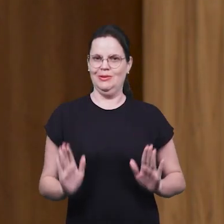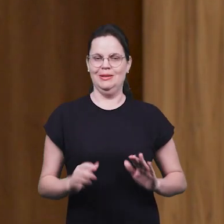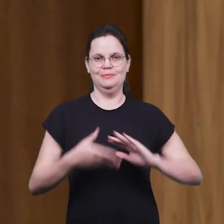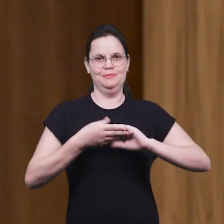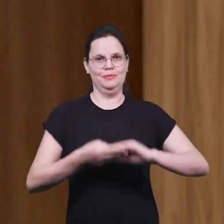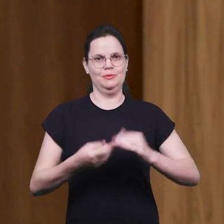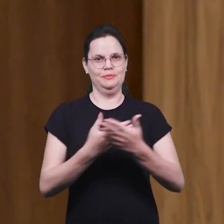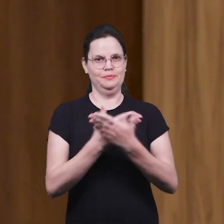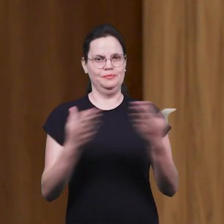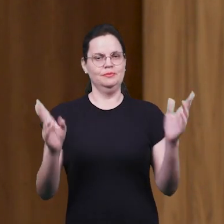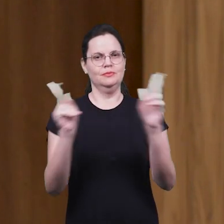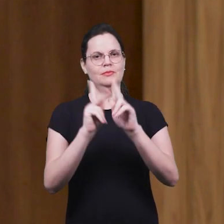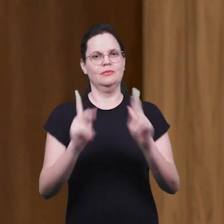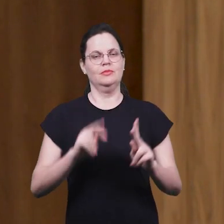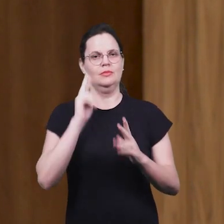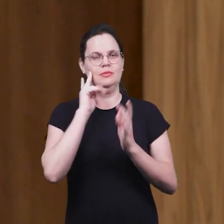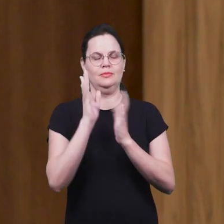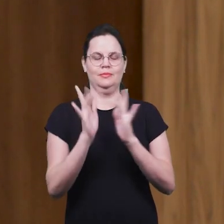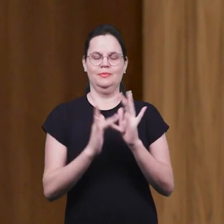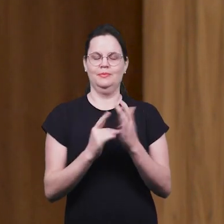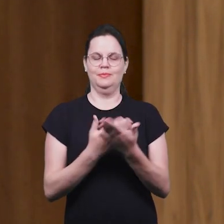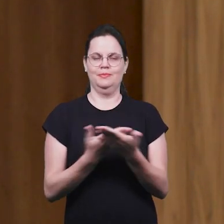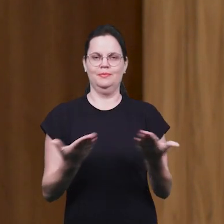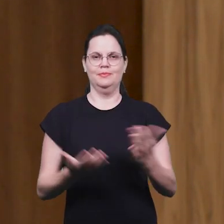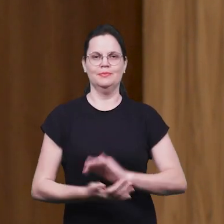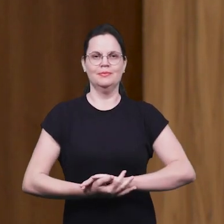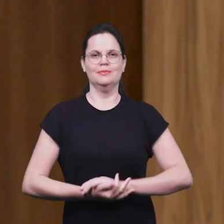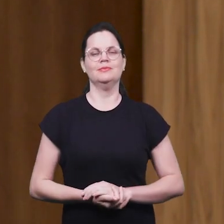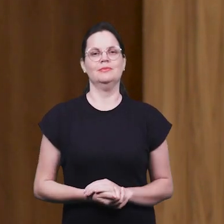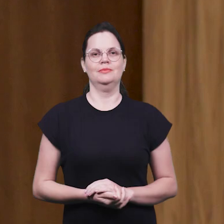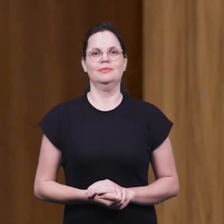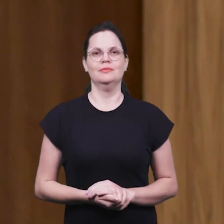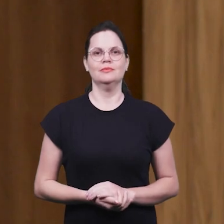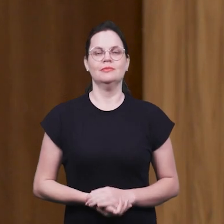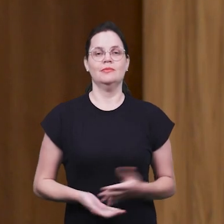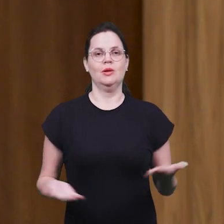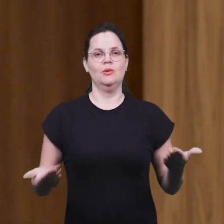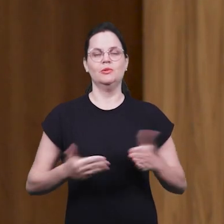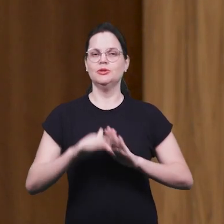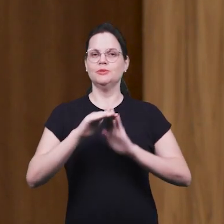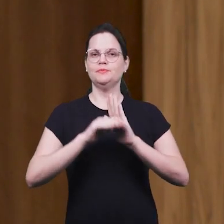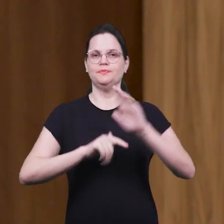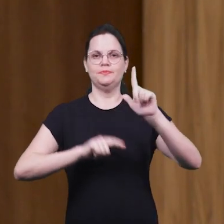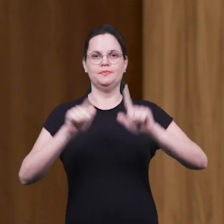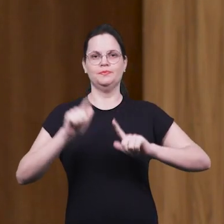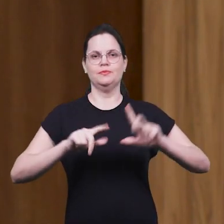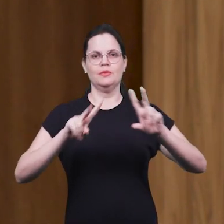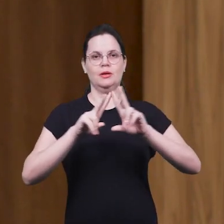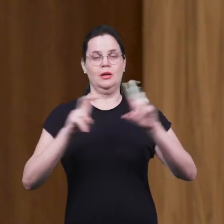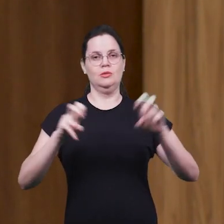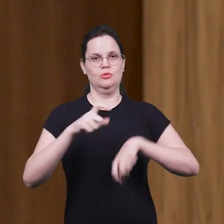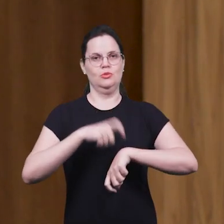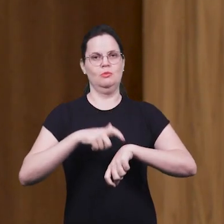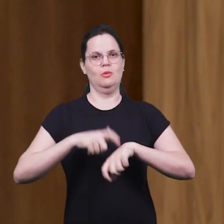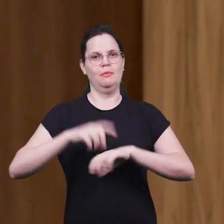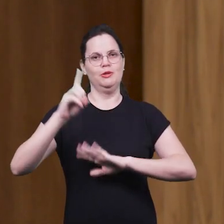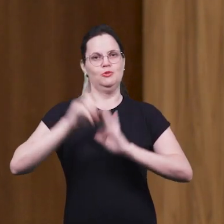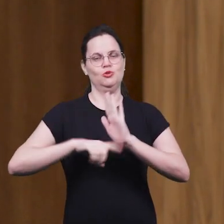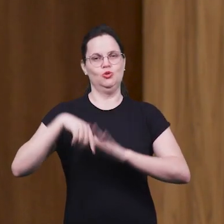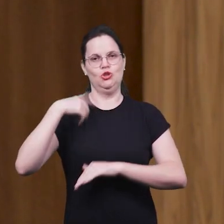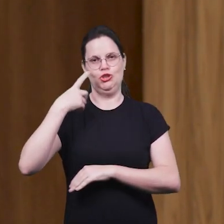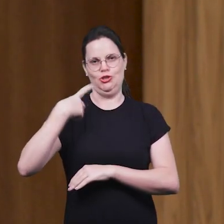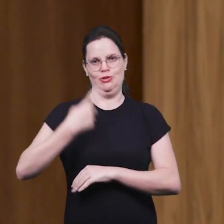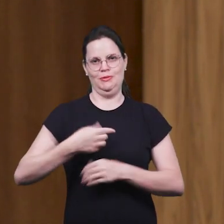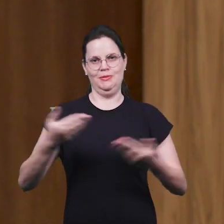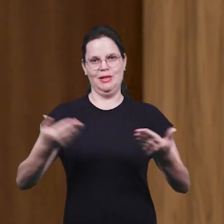nós cumprimentamos a todos que nos assistem com a paz do Senhor Jesus. Este é o nosso programa Momento do Direito, que